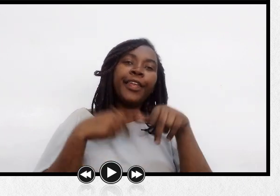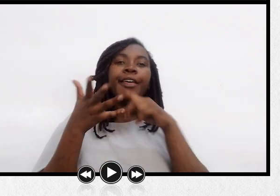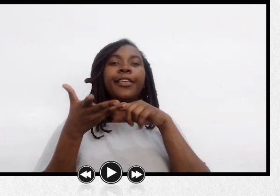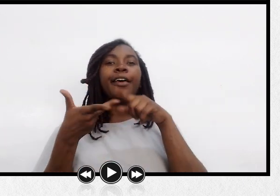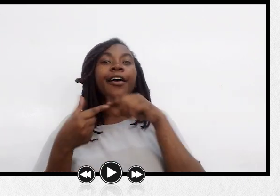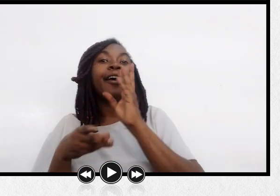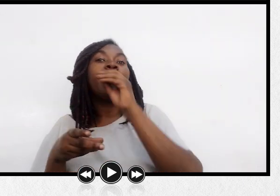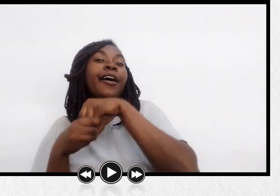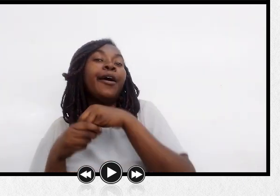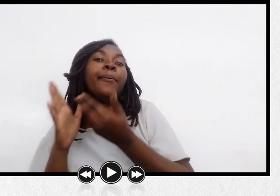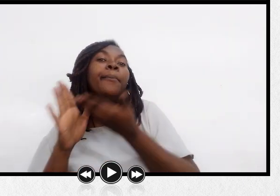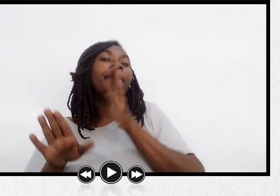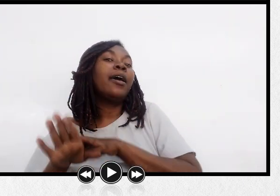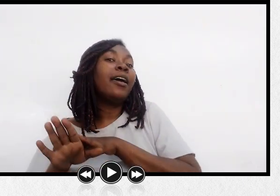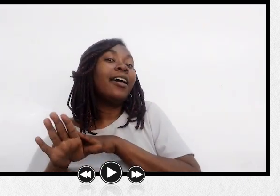composição